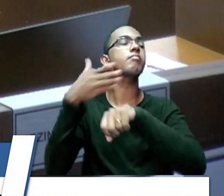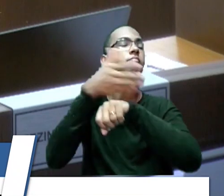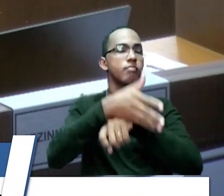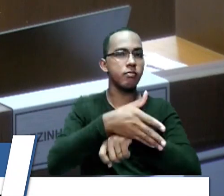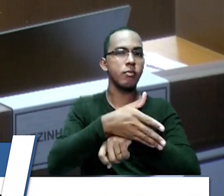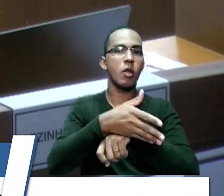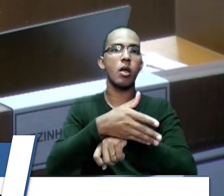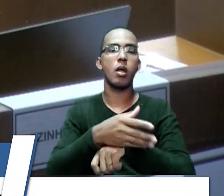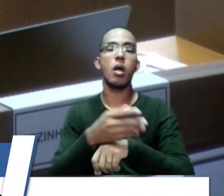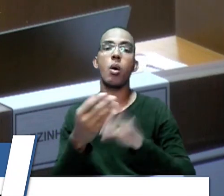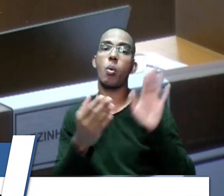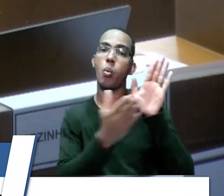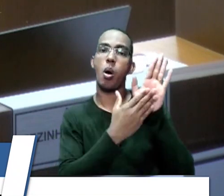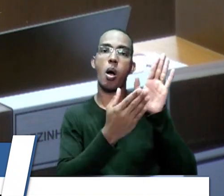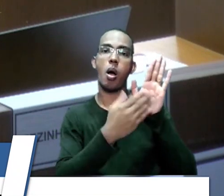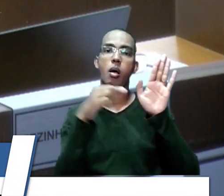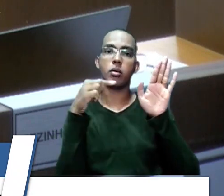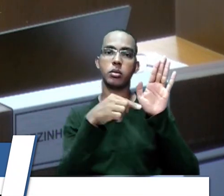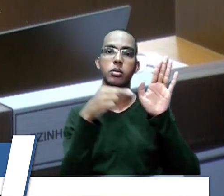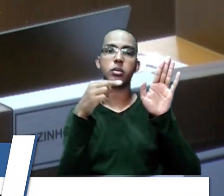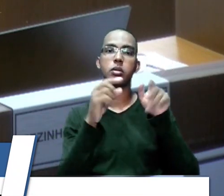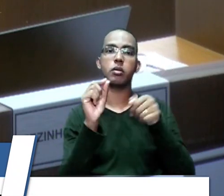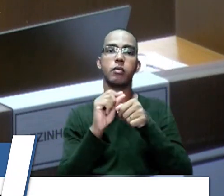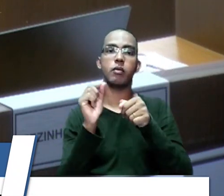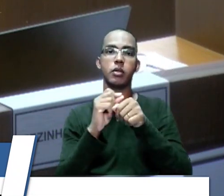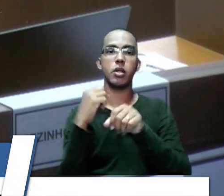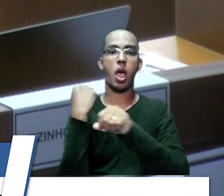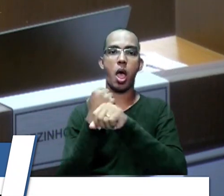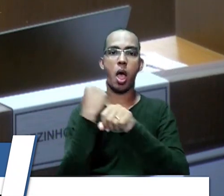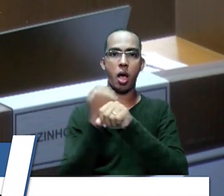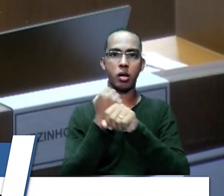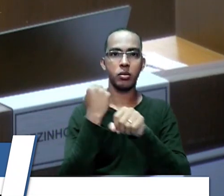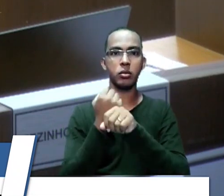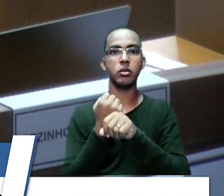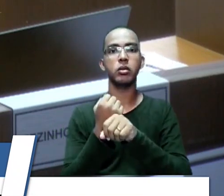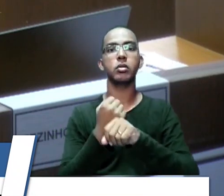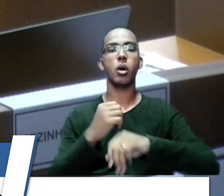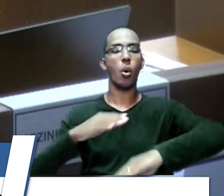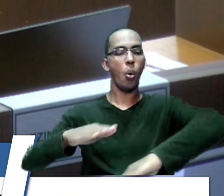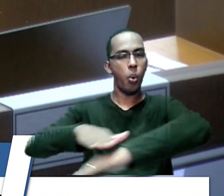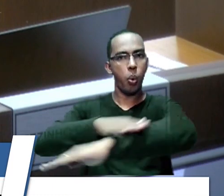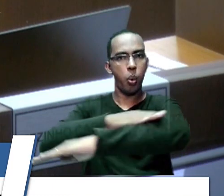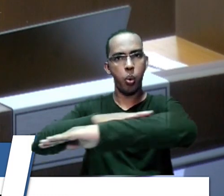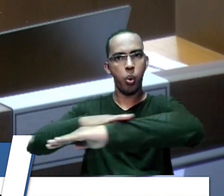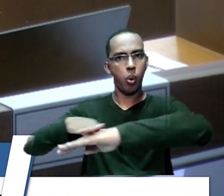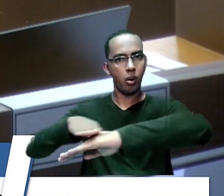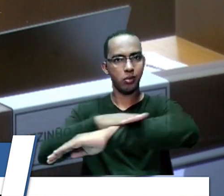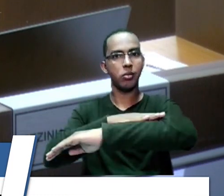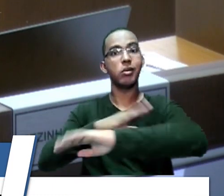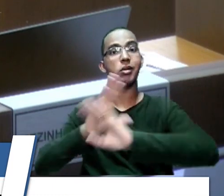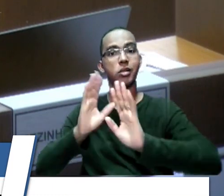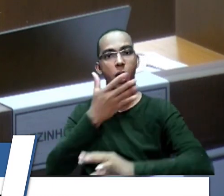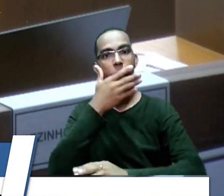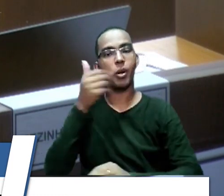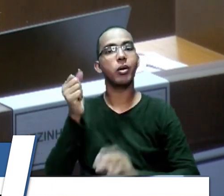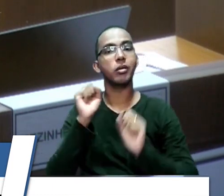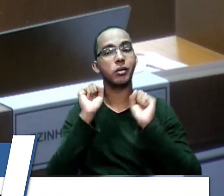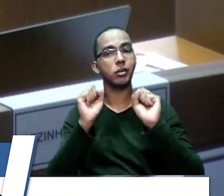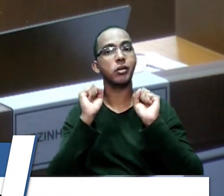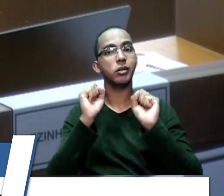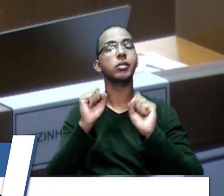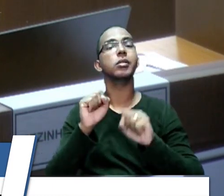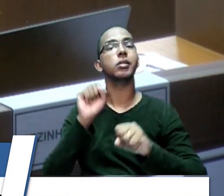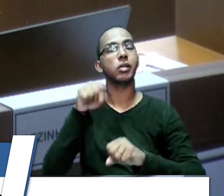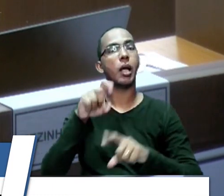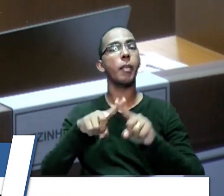promessa dele fazer aquela obra, aquele asfalto. Aquilo ali melhorou muito, inclusive, já estou fazendo